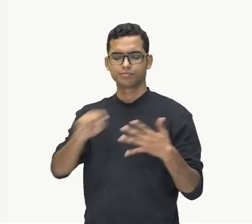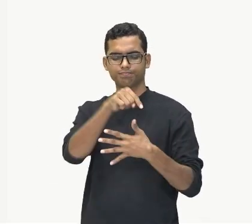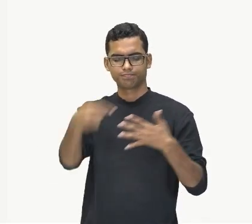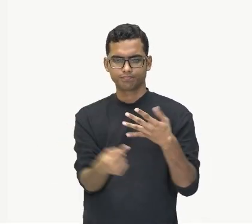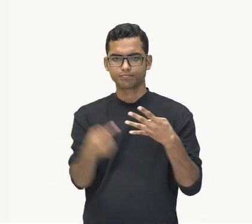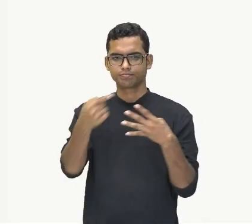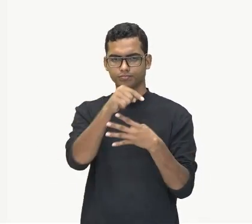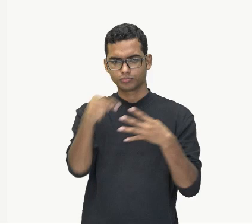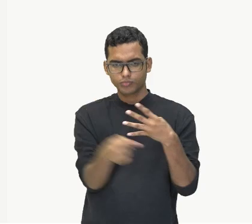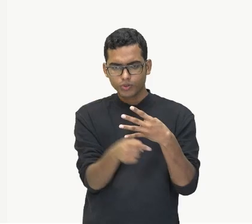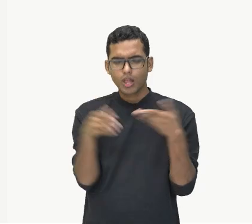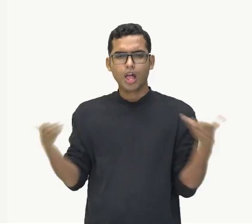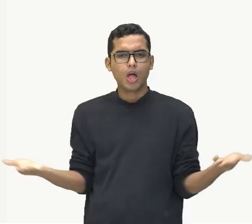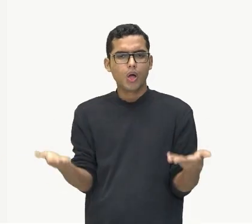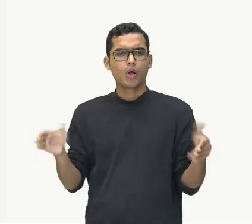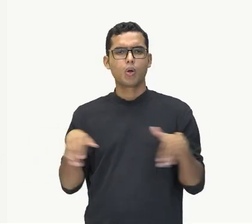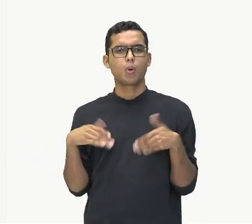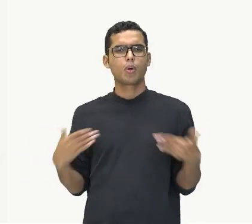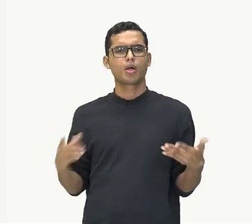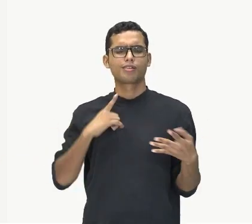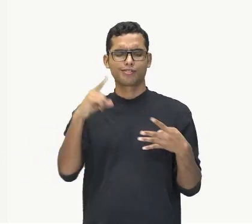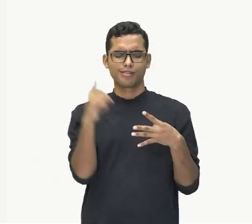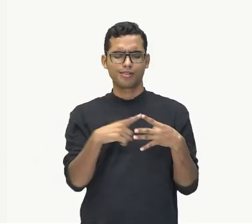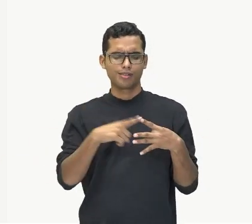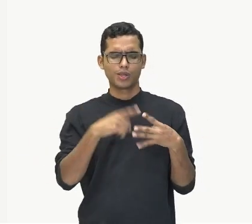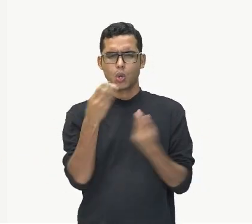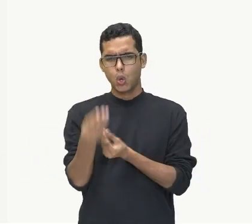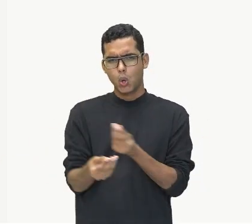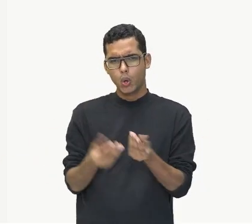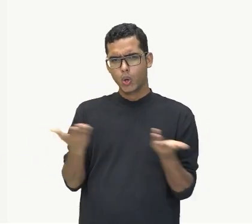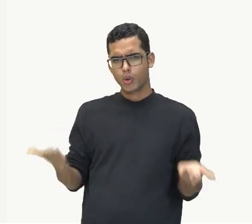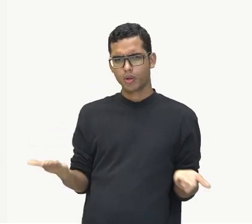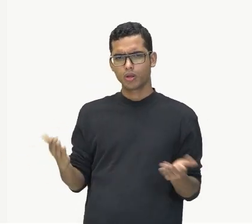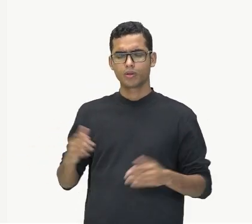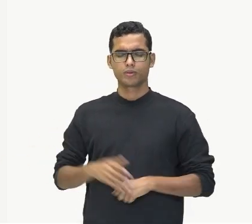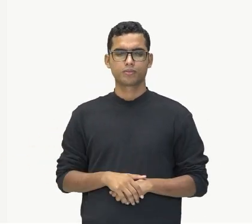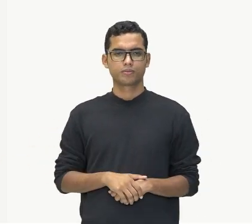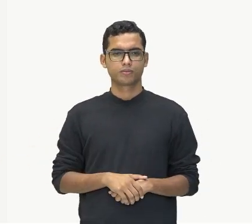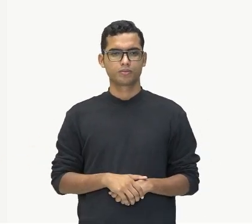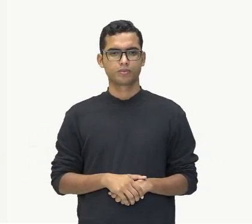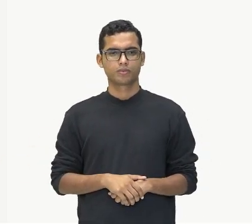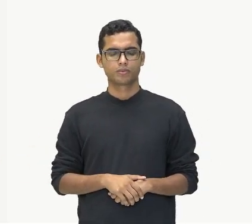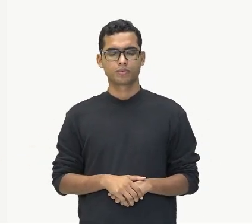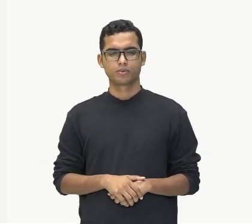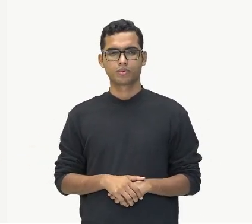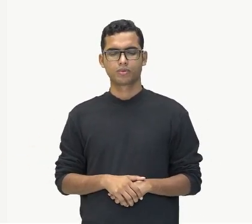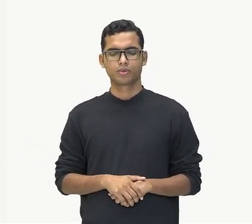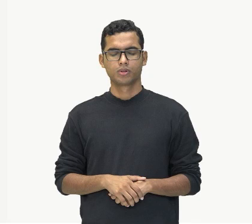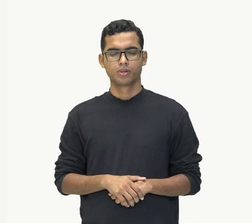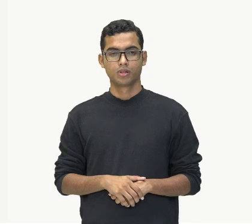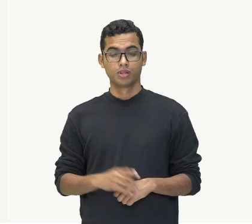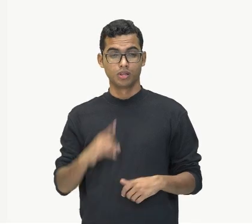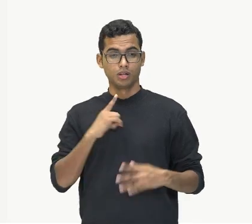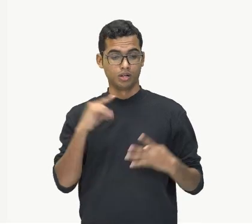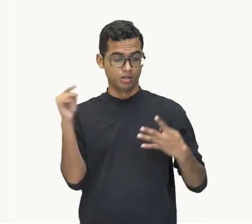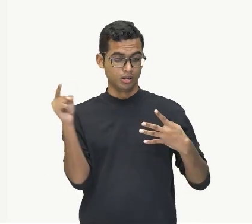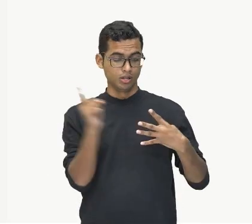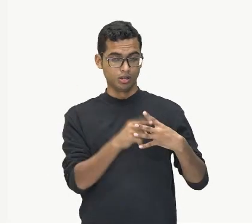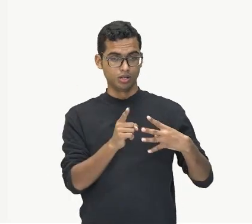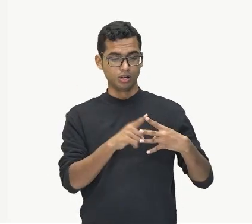uma monobase, professora? Eu tenho uma monobase quando